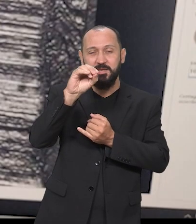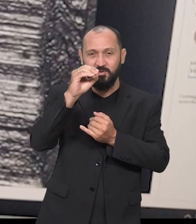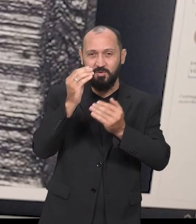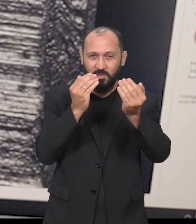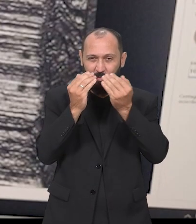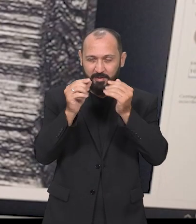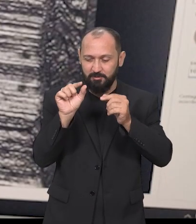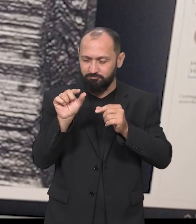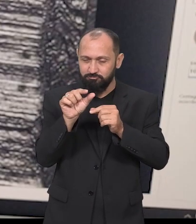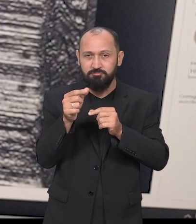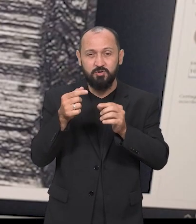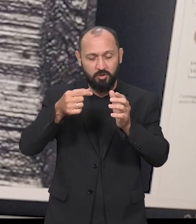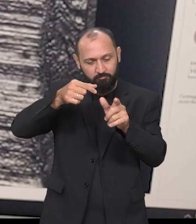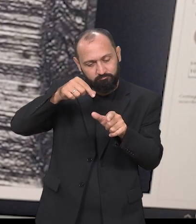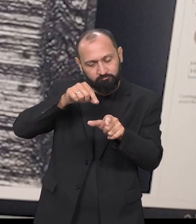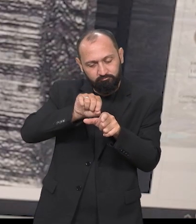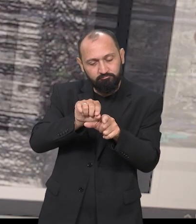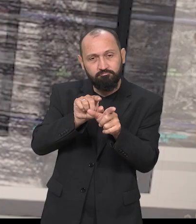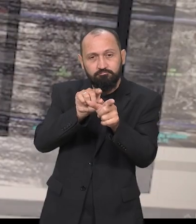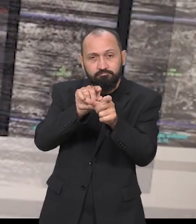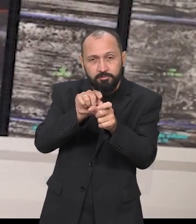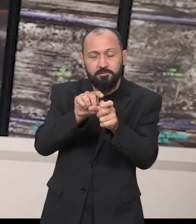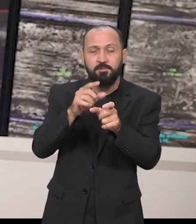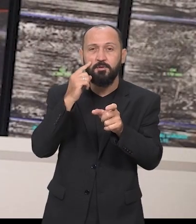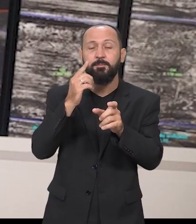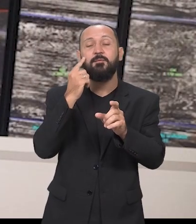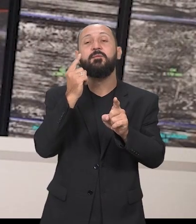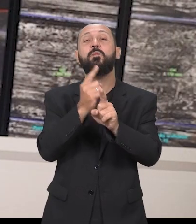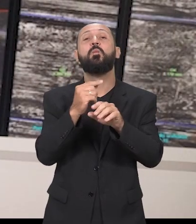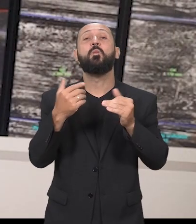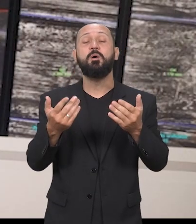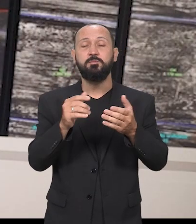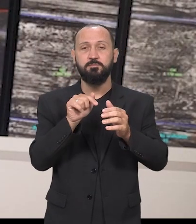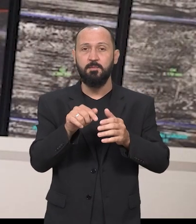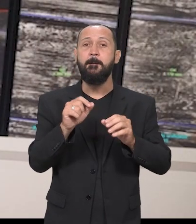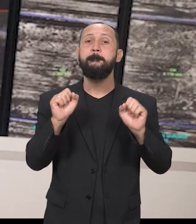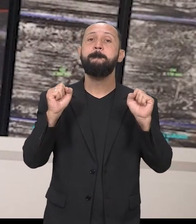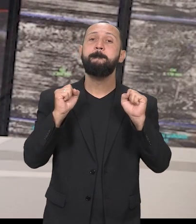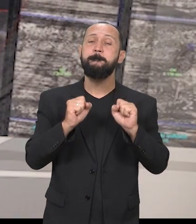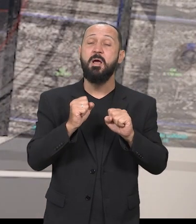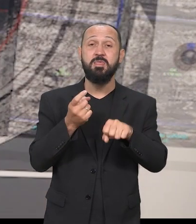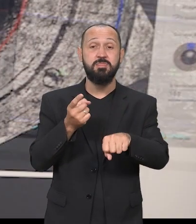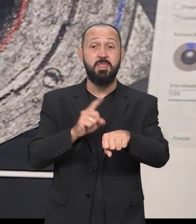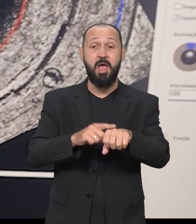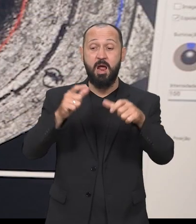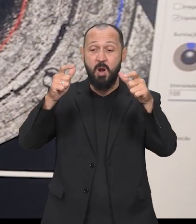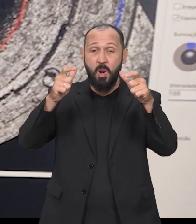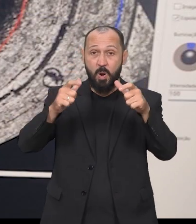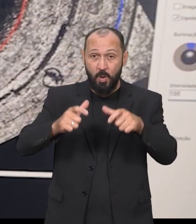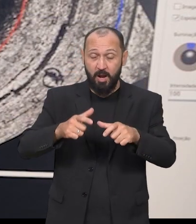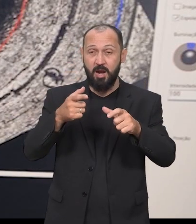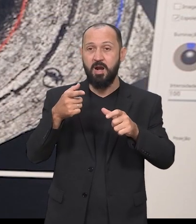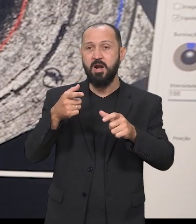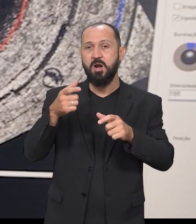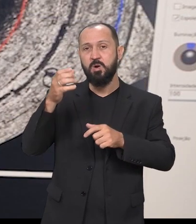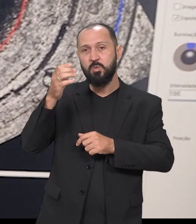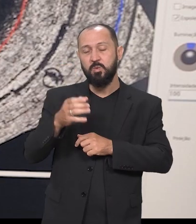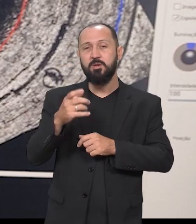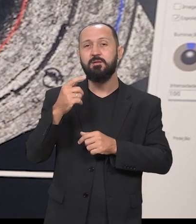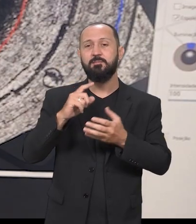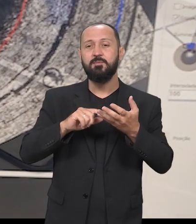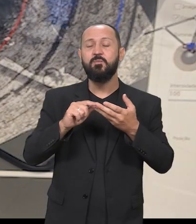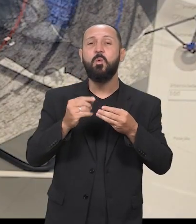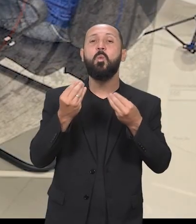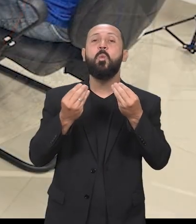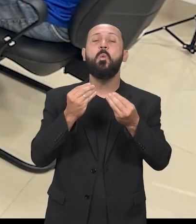o nosso diferencial, né, que é a identificação indireta da arma de fogo, ele pode, na cena de crime, elucidar